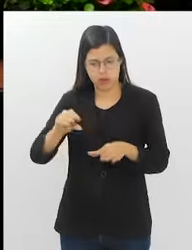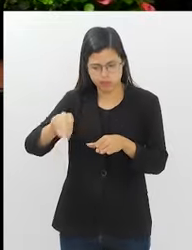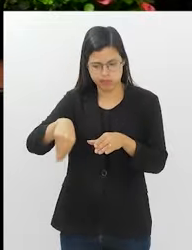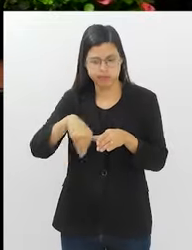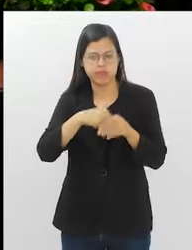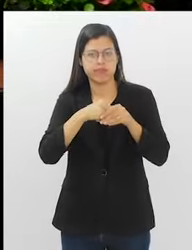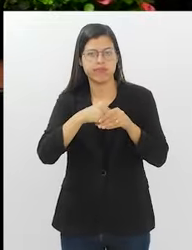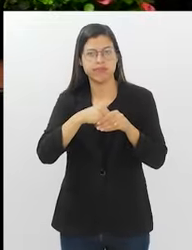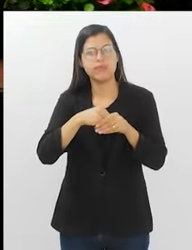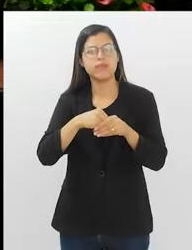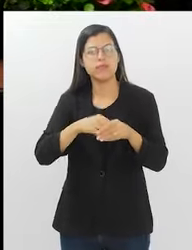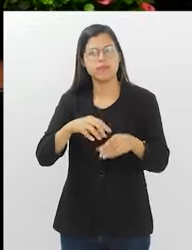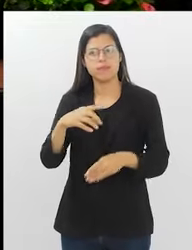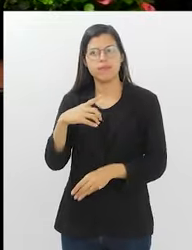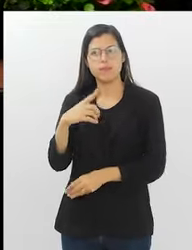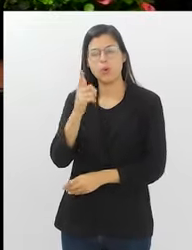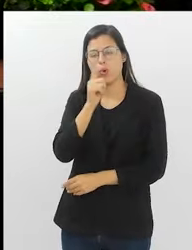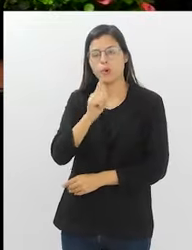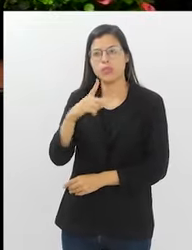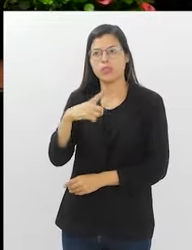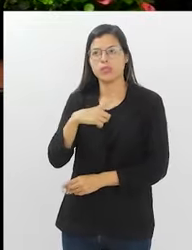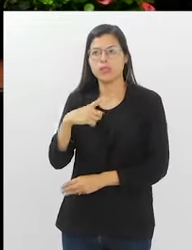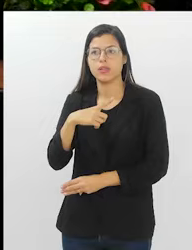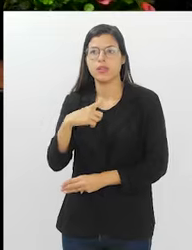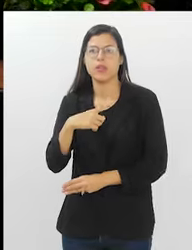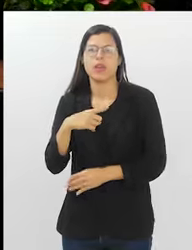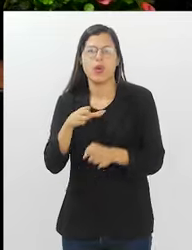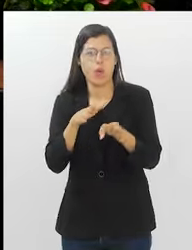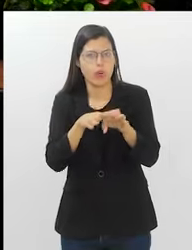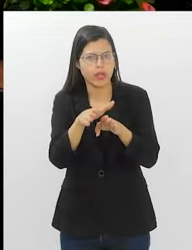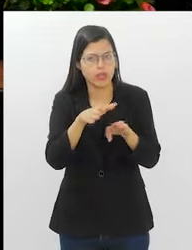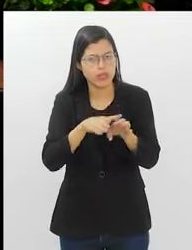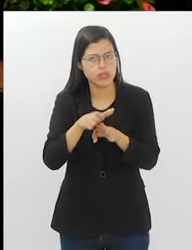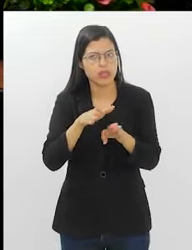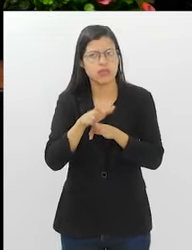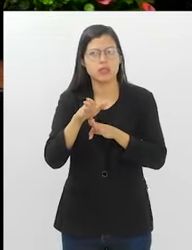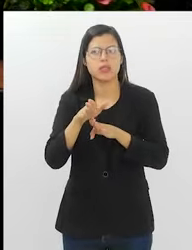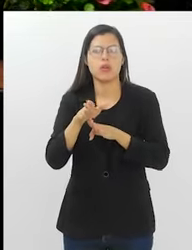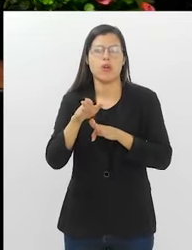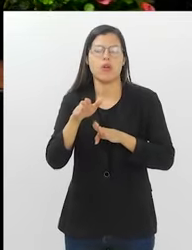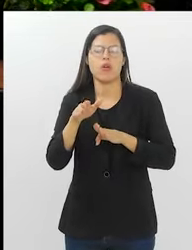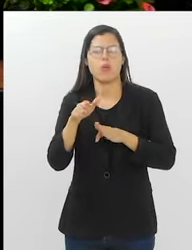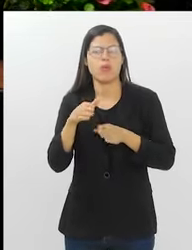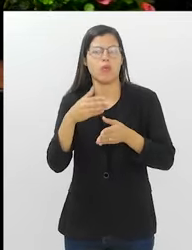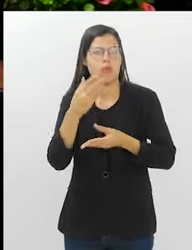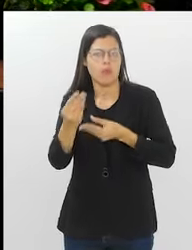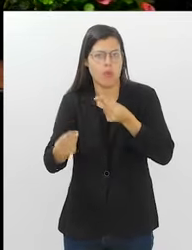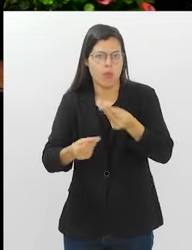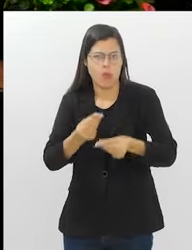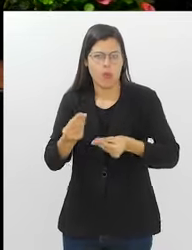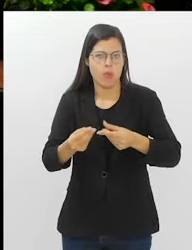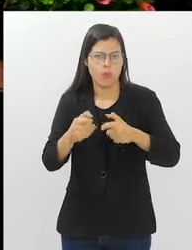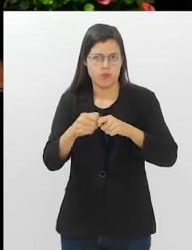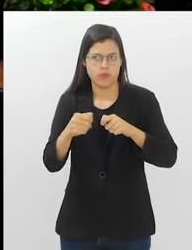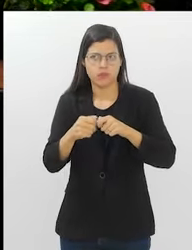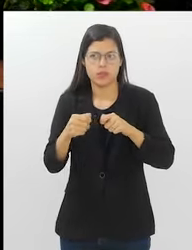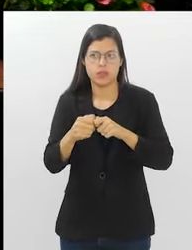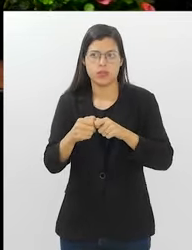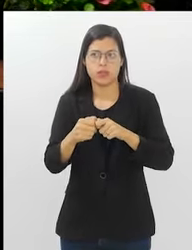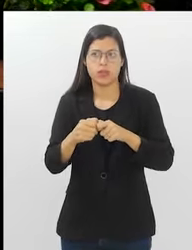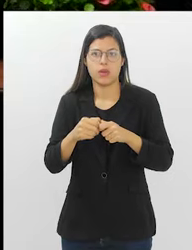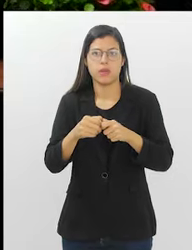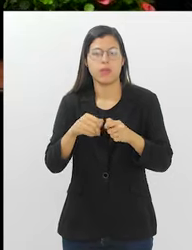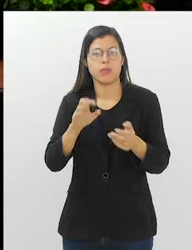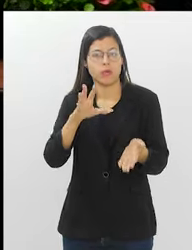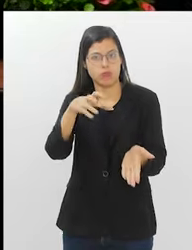aderem para ter ali rumos, orientações sobre os procedimentos a serem realizados